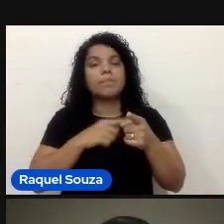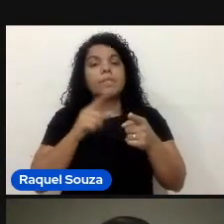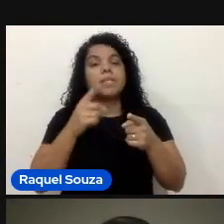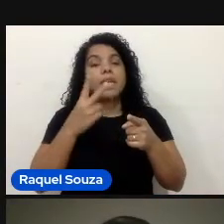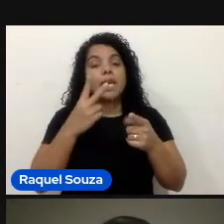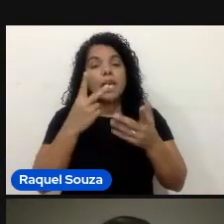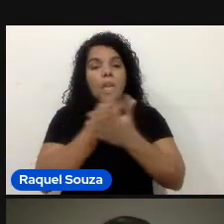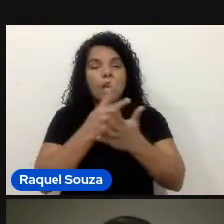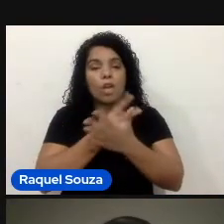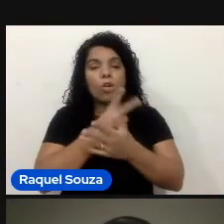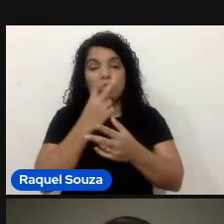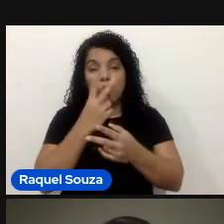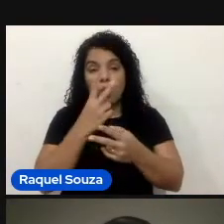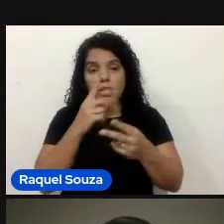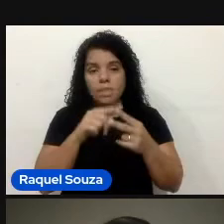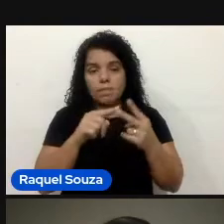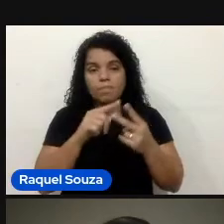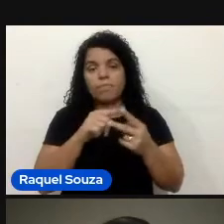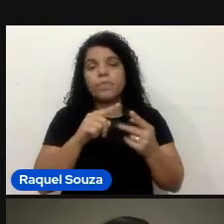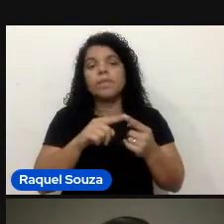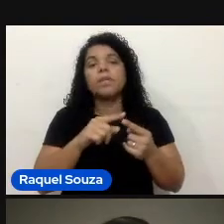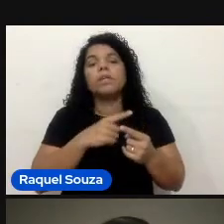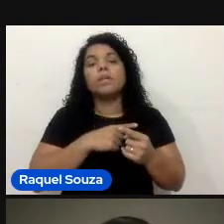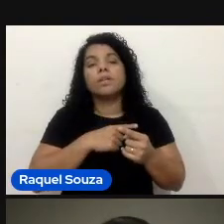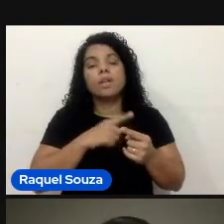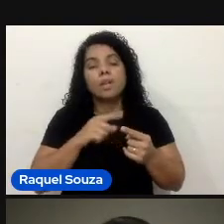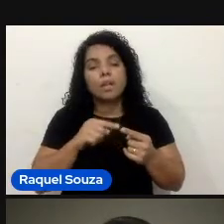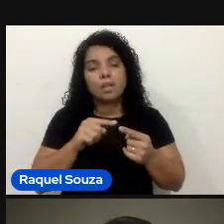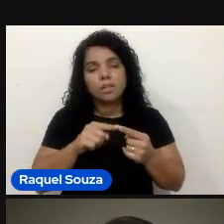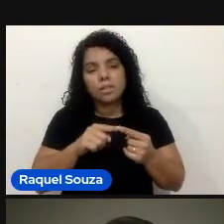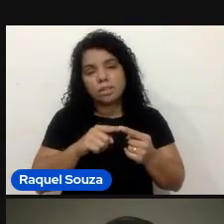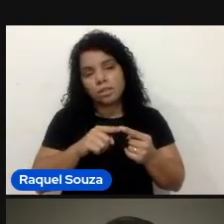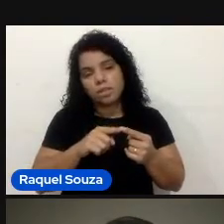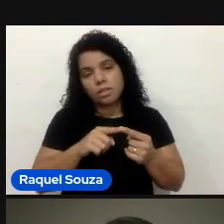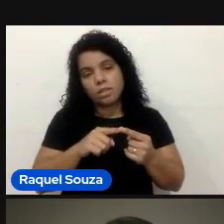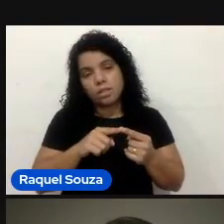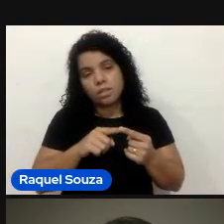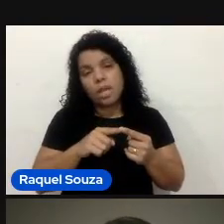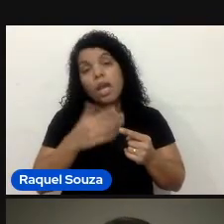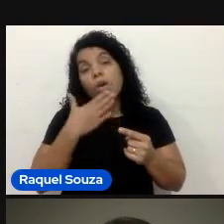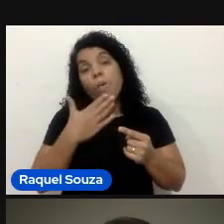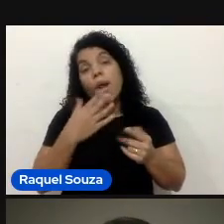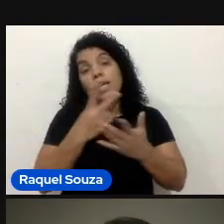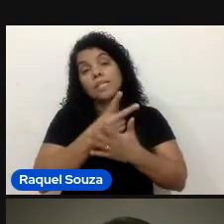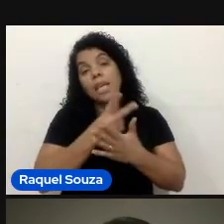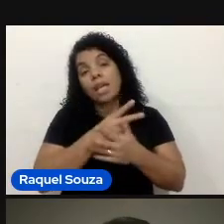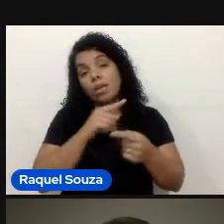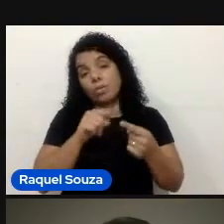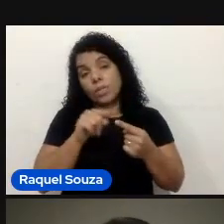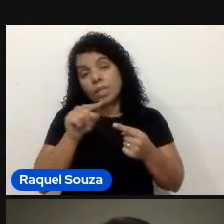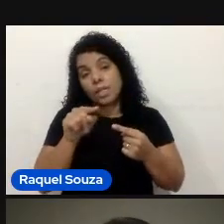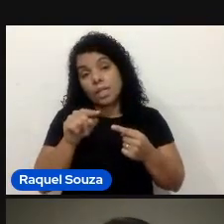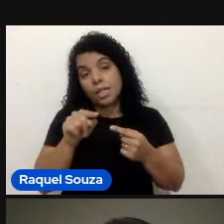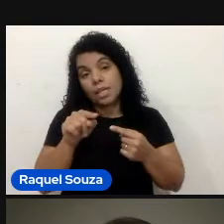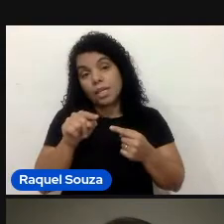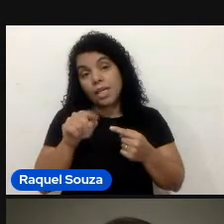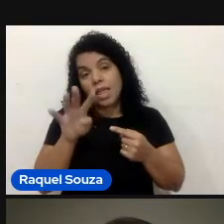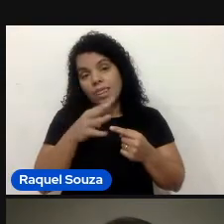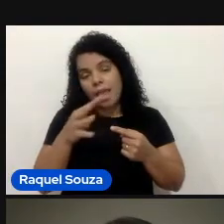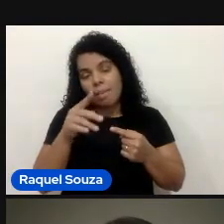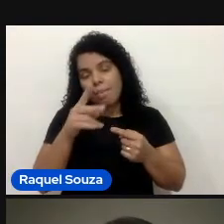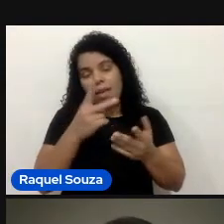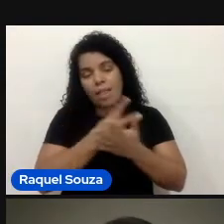né? Aqui está dizendo, two accessibility violations were detected. Então, quais são os erros? Aqui a tabela dos erros. Então,